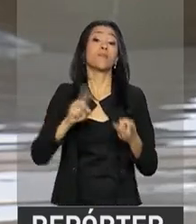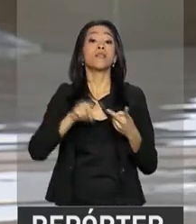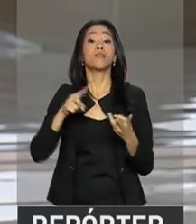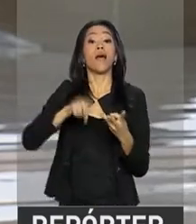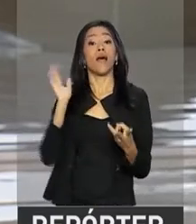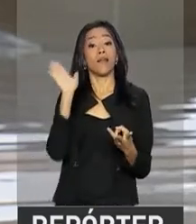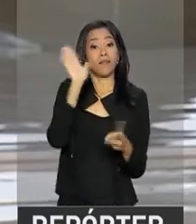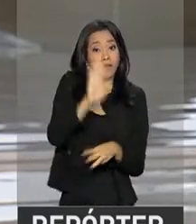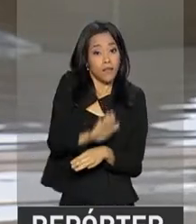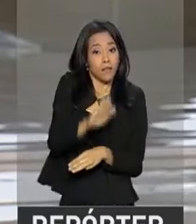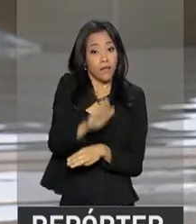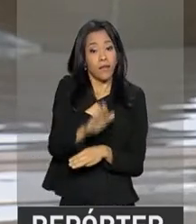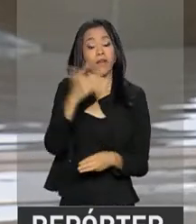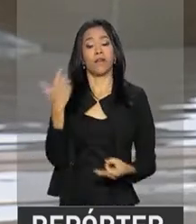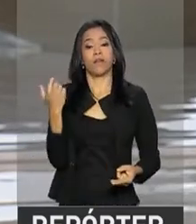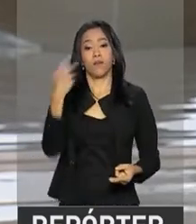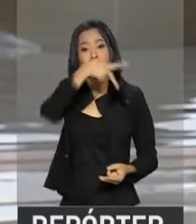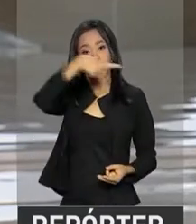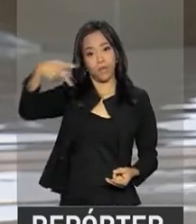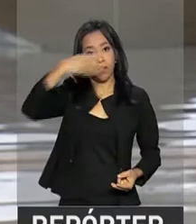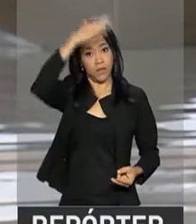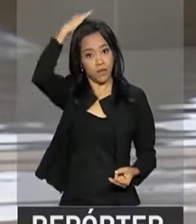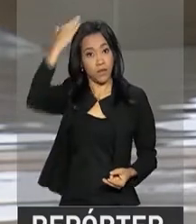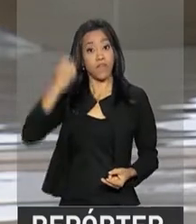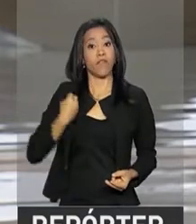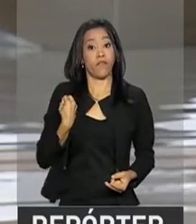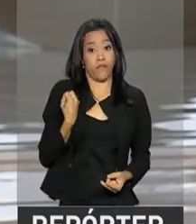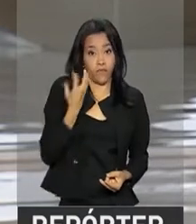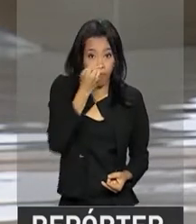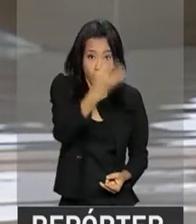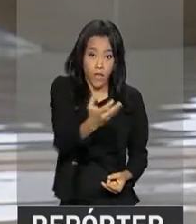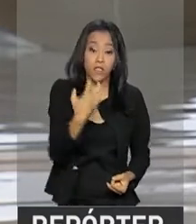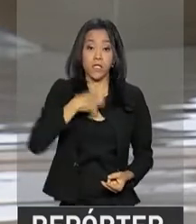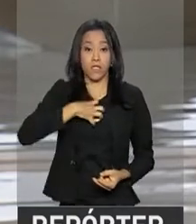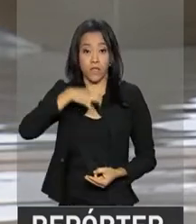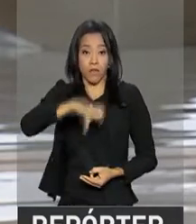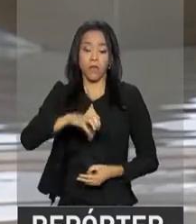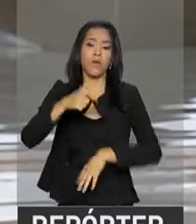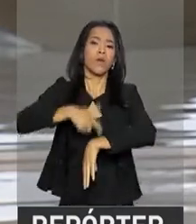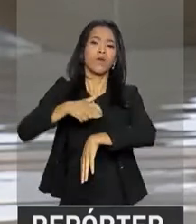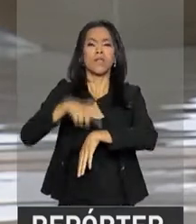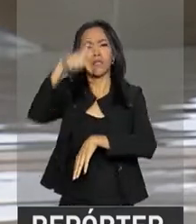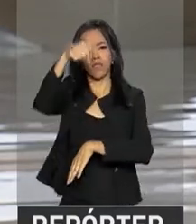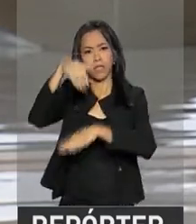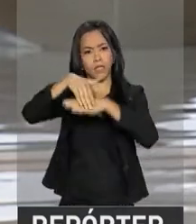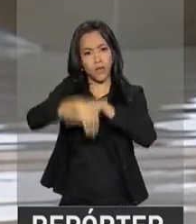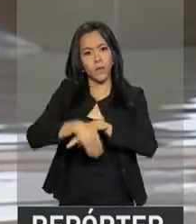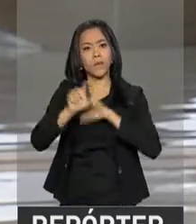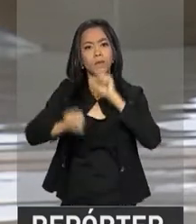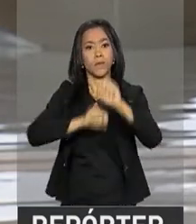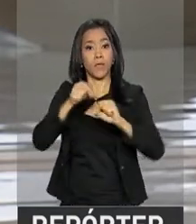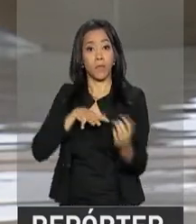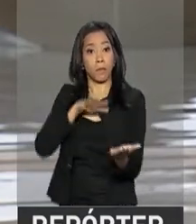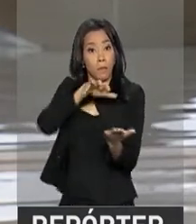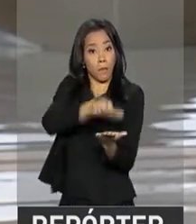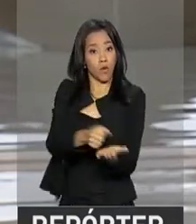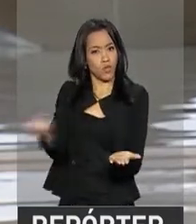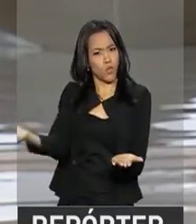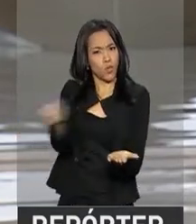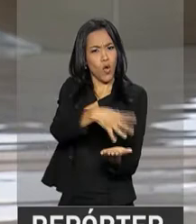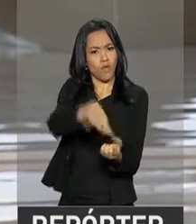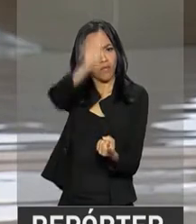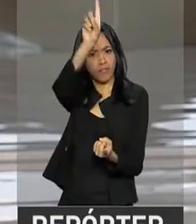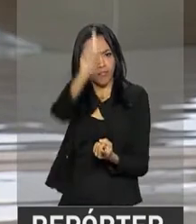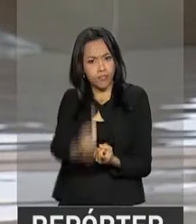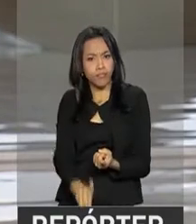à tarde, o presidente Michel Temer vai a Salvador, onde participa às 7 da noite da posse das novas diretorias